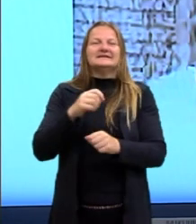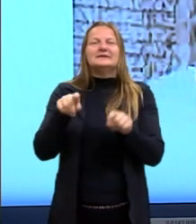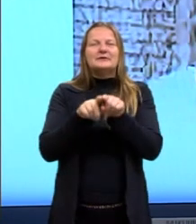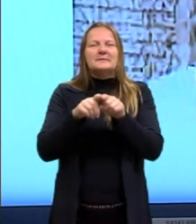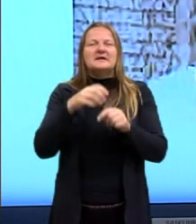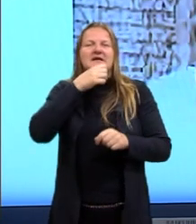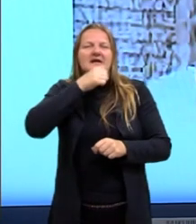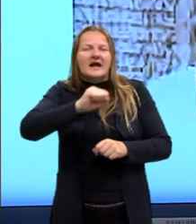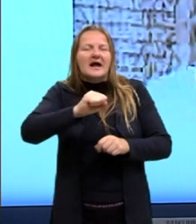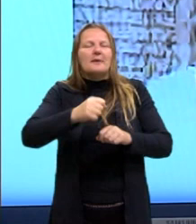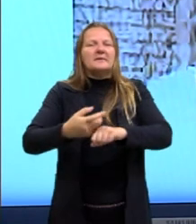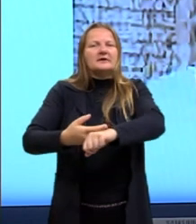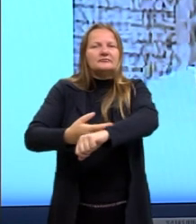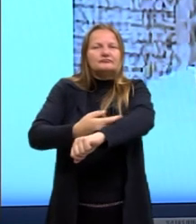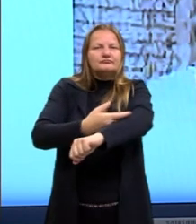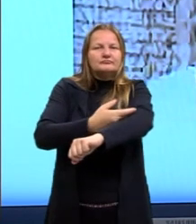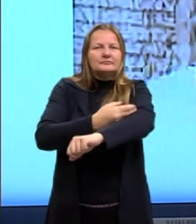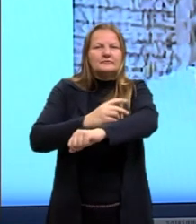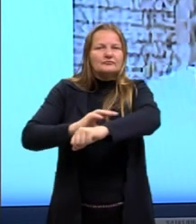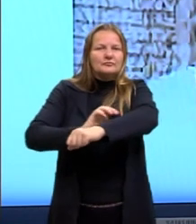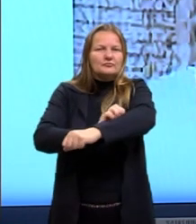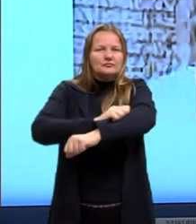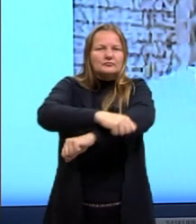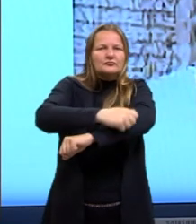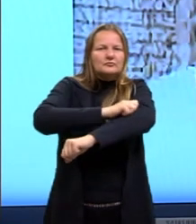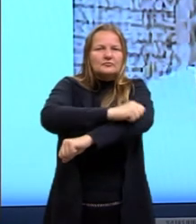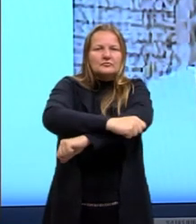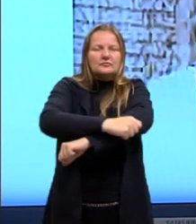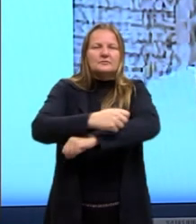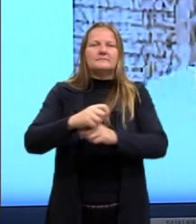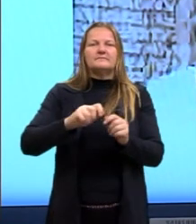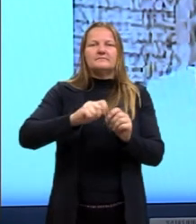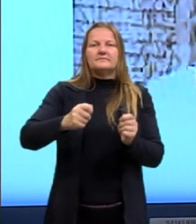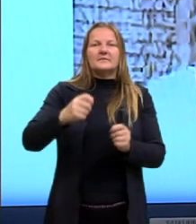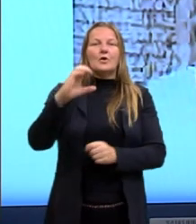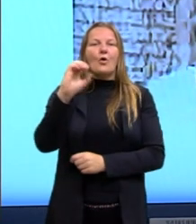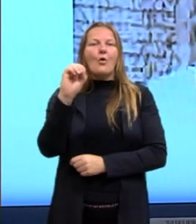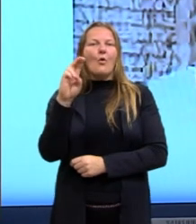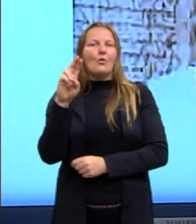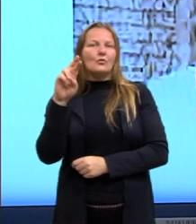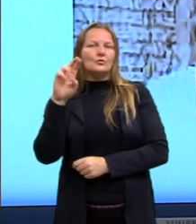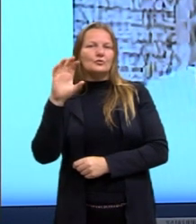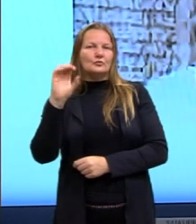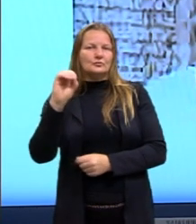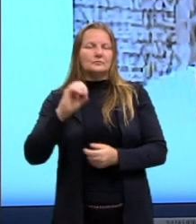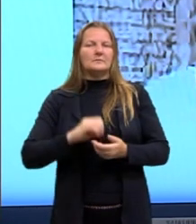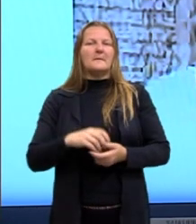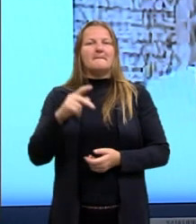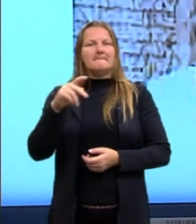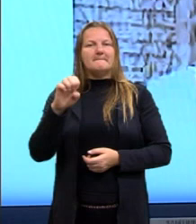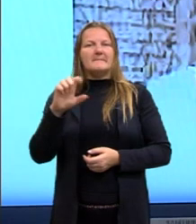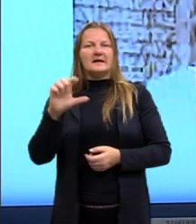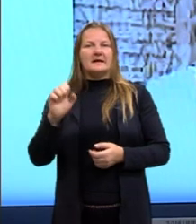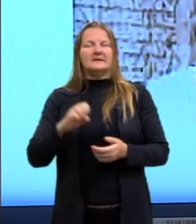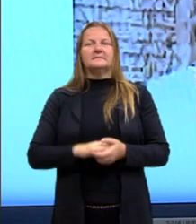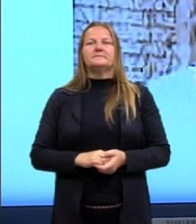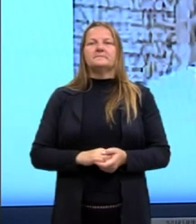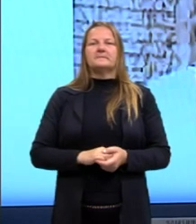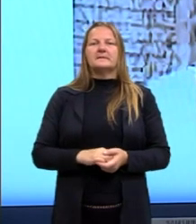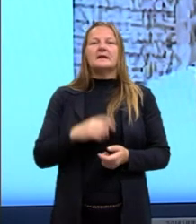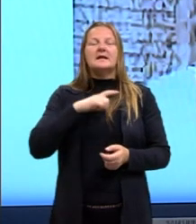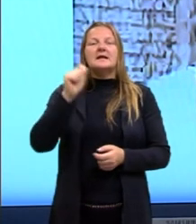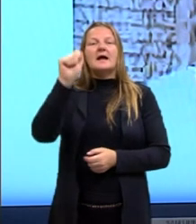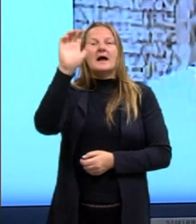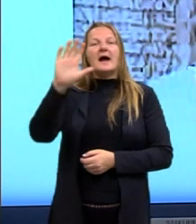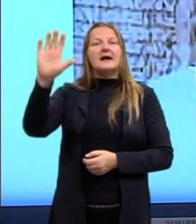mais fácil de se levar eles surgem na Ásia na cidade de pérgamo e